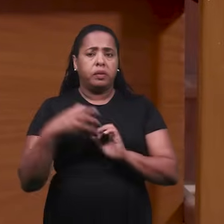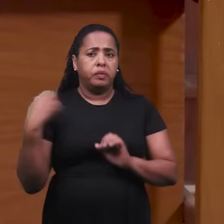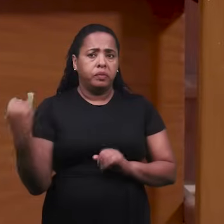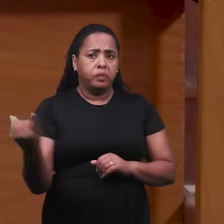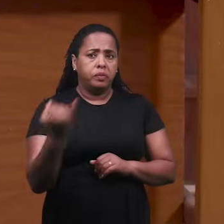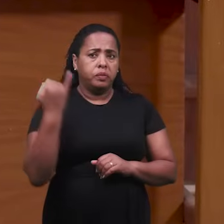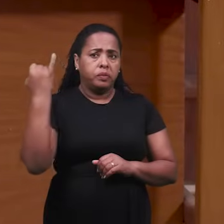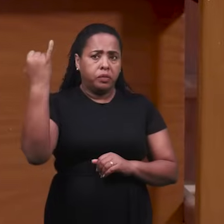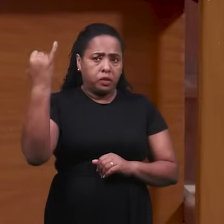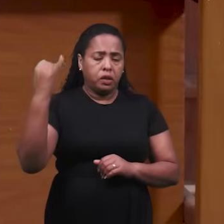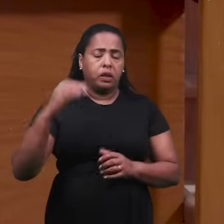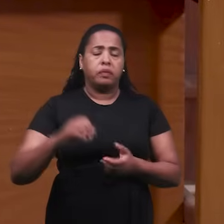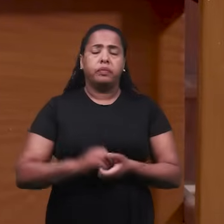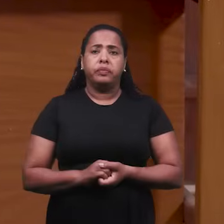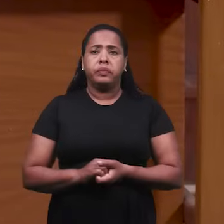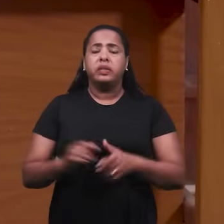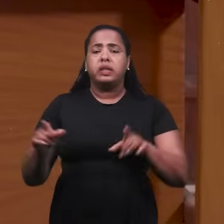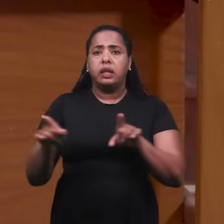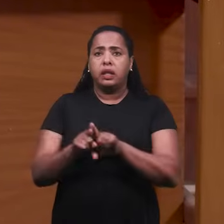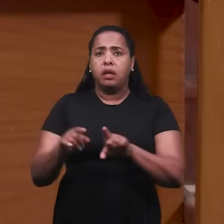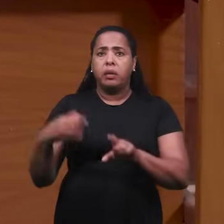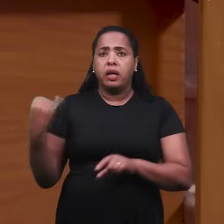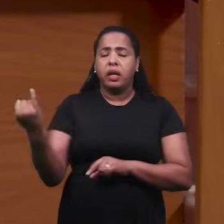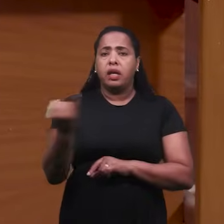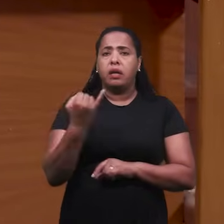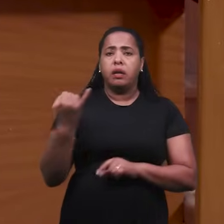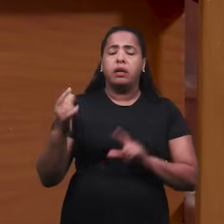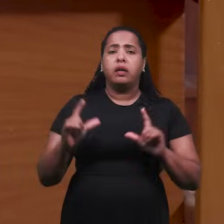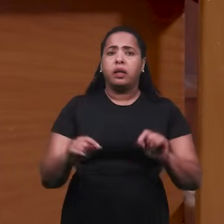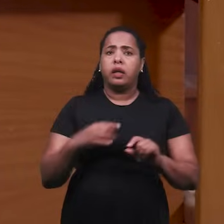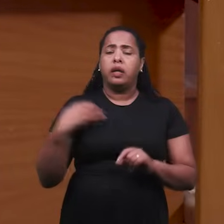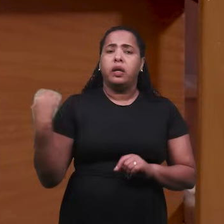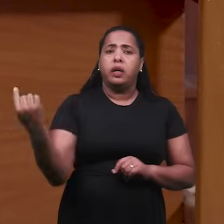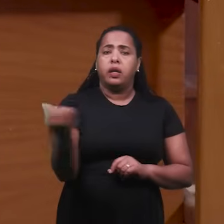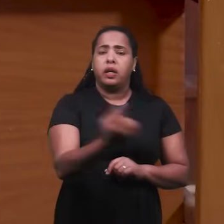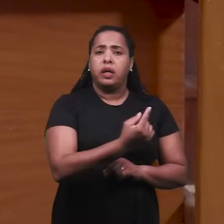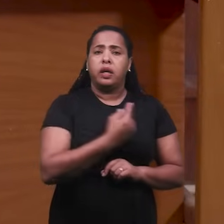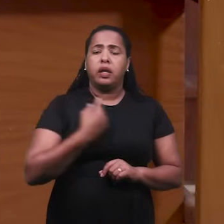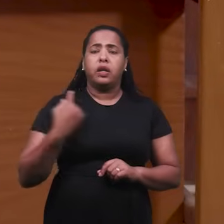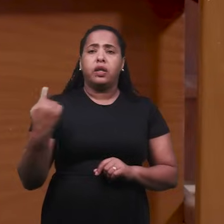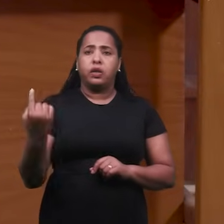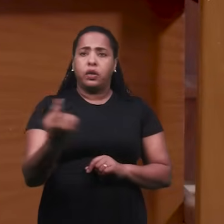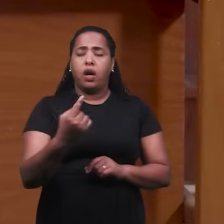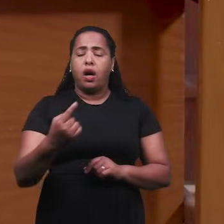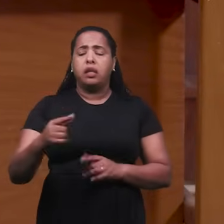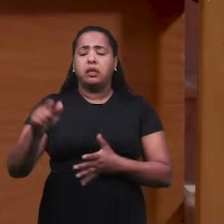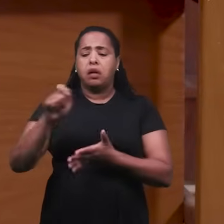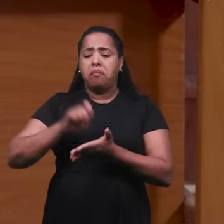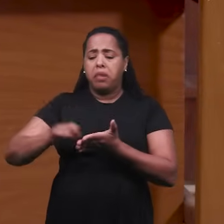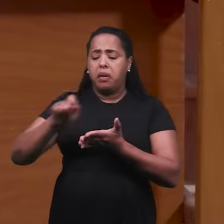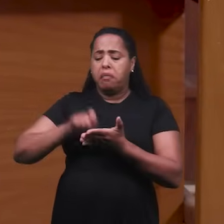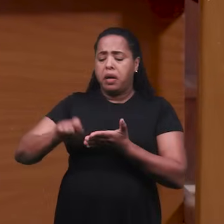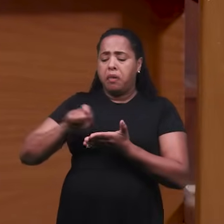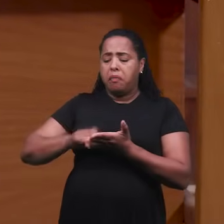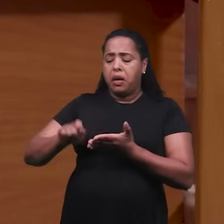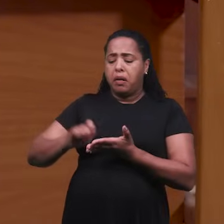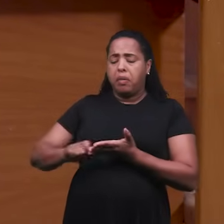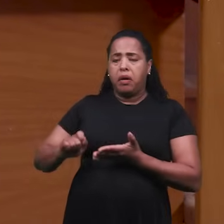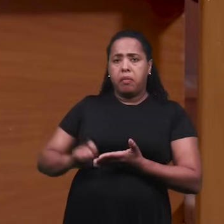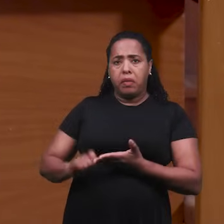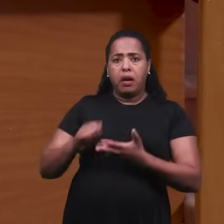importância. E importante de tudo isso é que nós estejamos fazendo registros daquilo que nós estamos